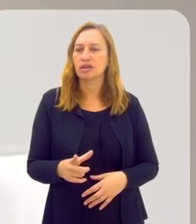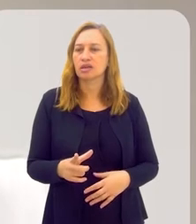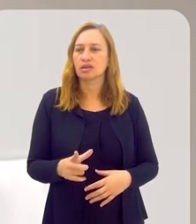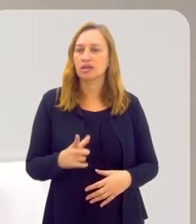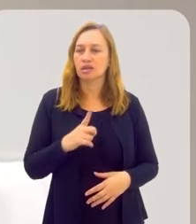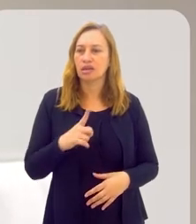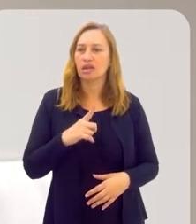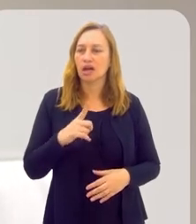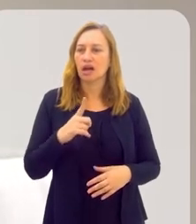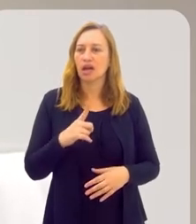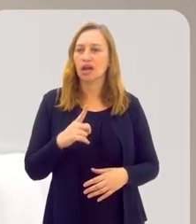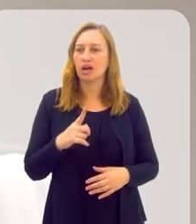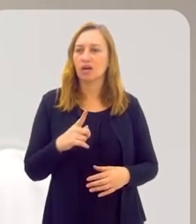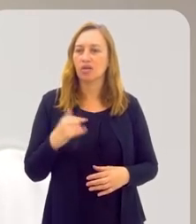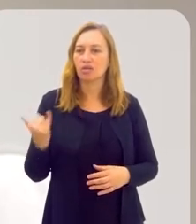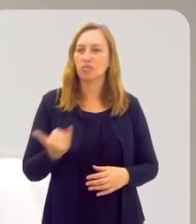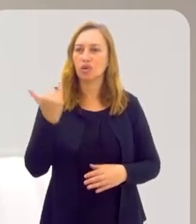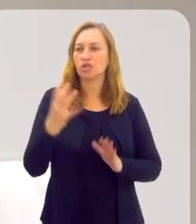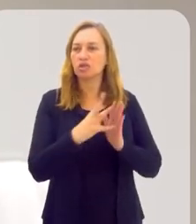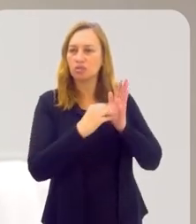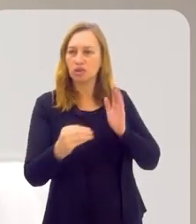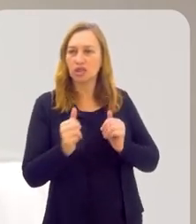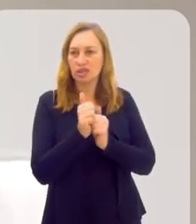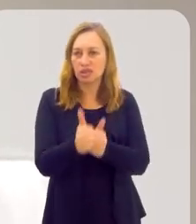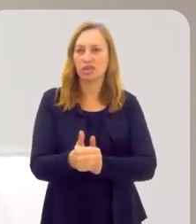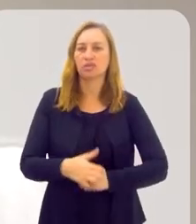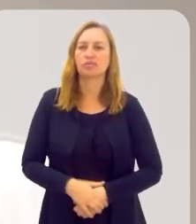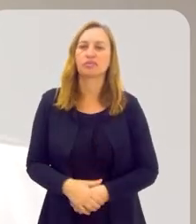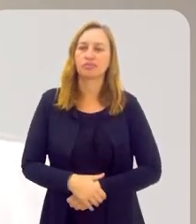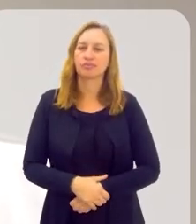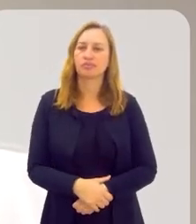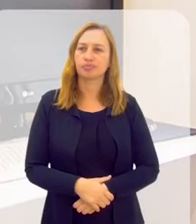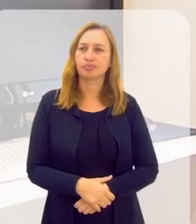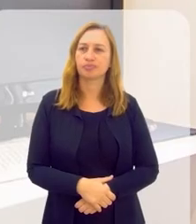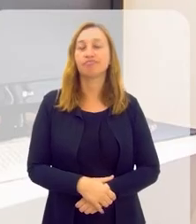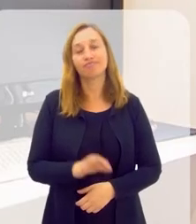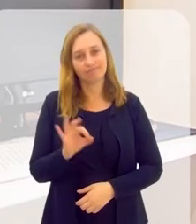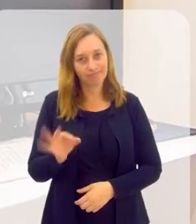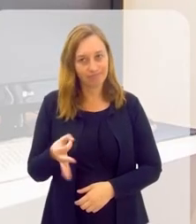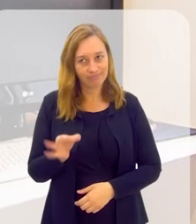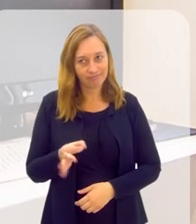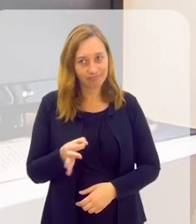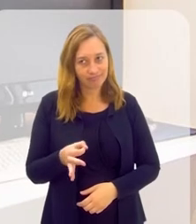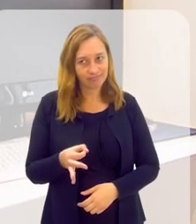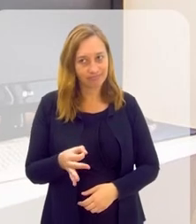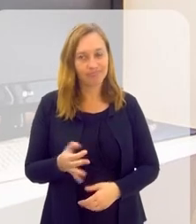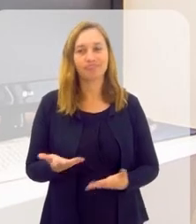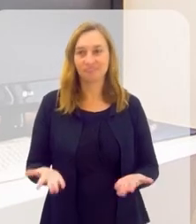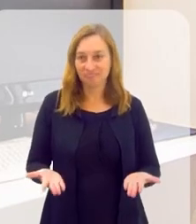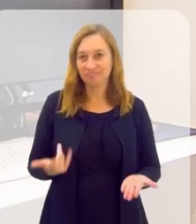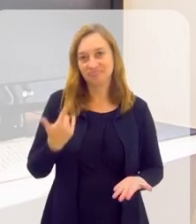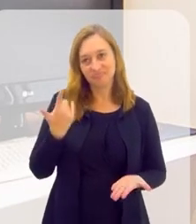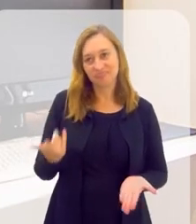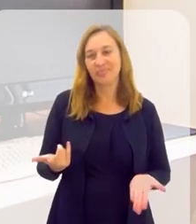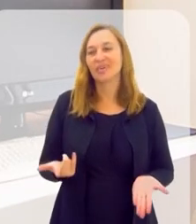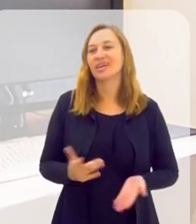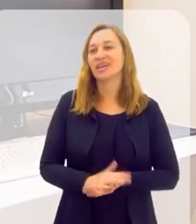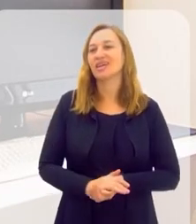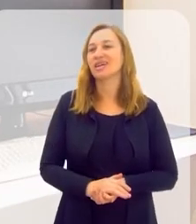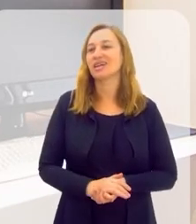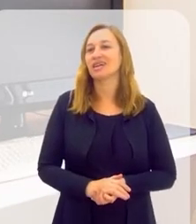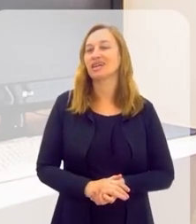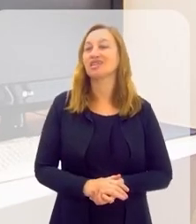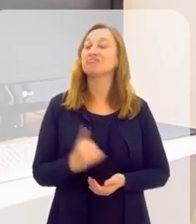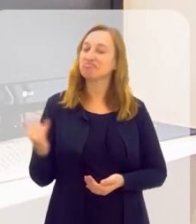um importante exemplo, um importante modelo a ser seguido. Sim, com certeza. Essa frente aí